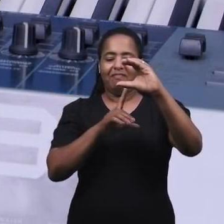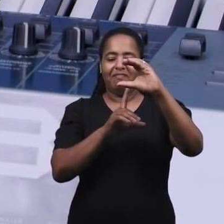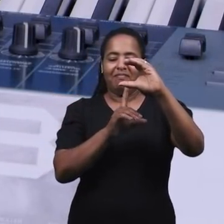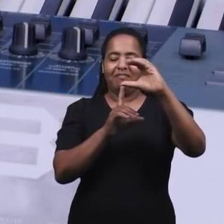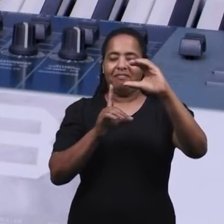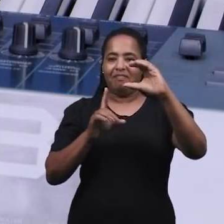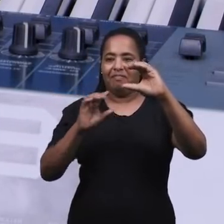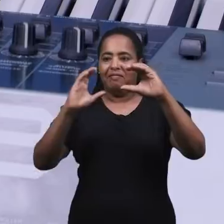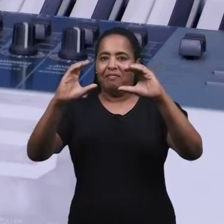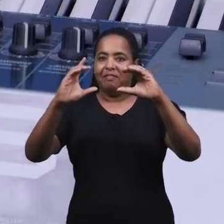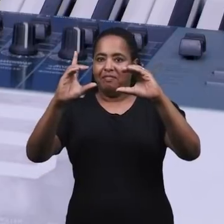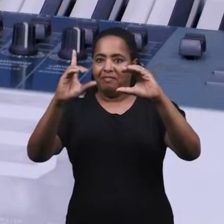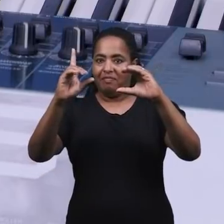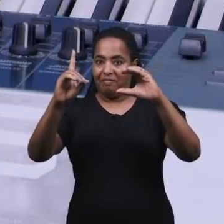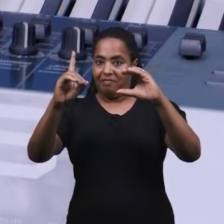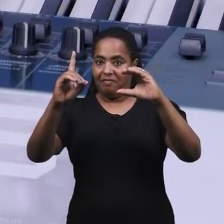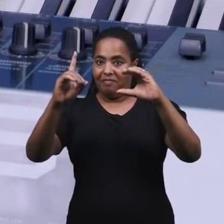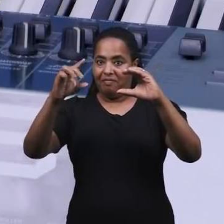DM,